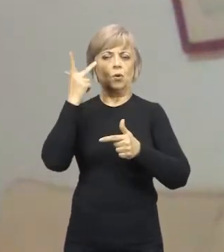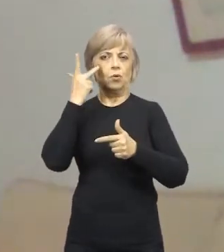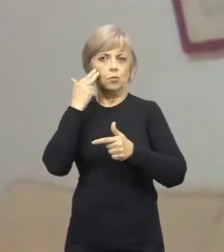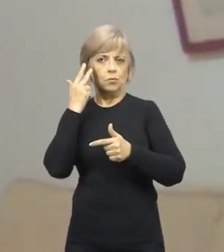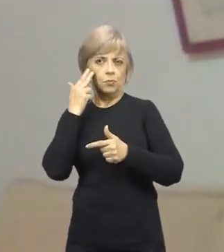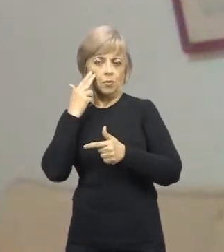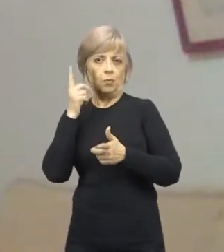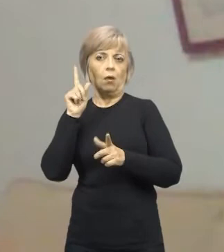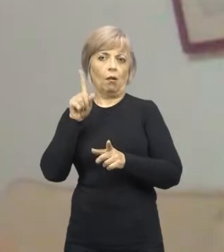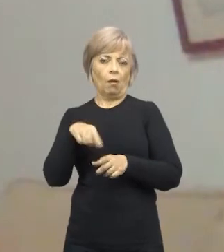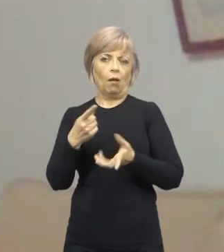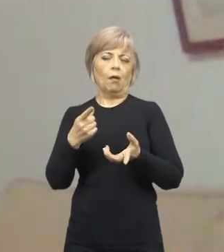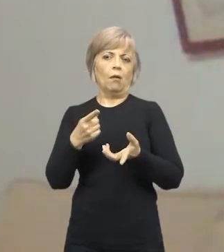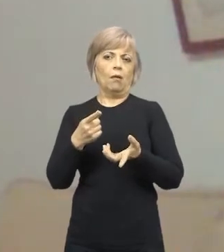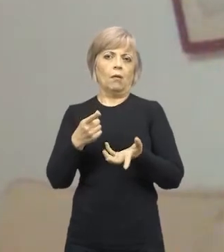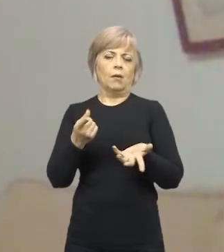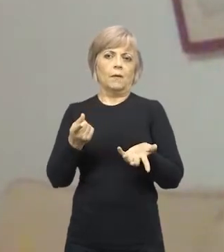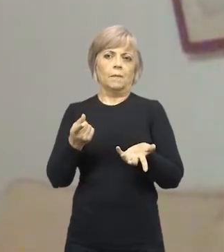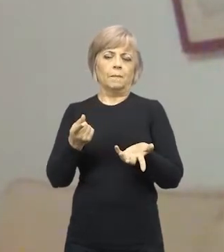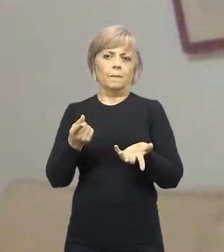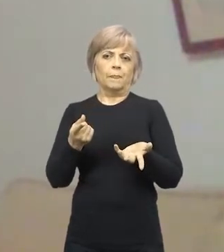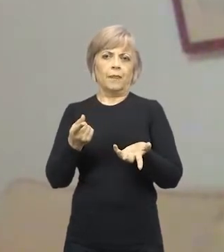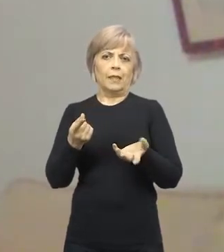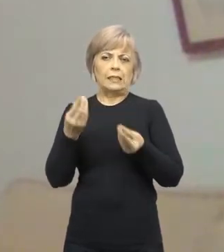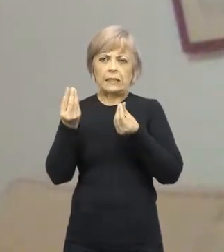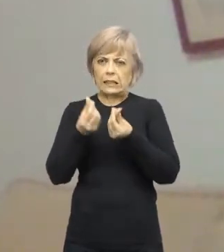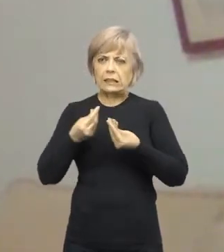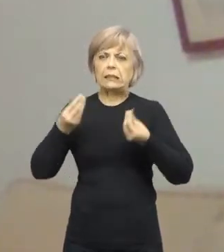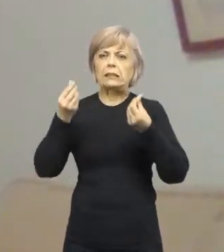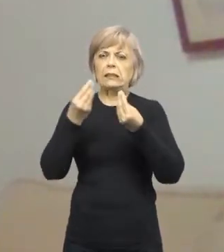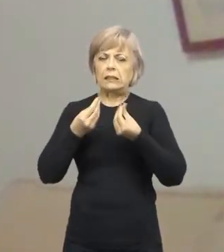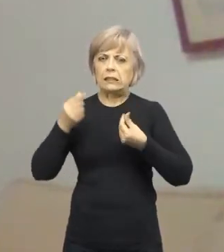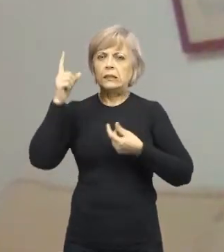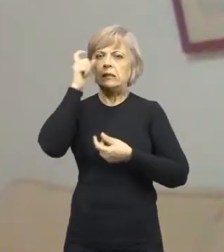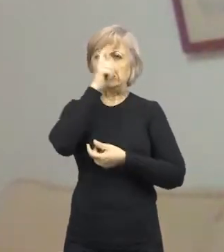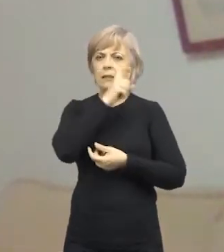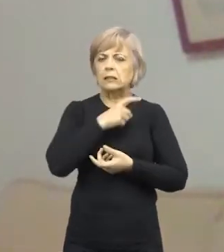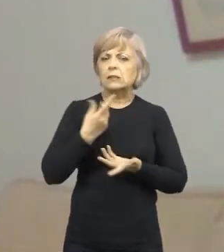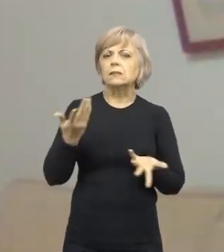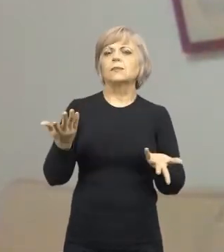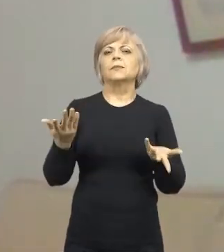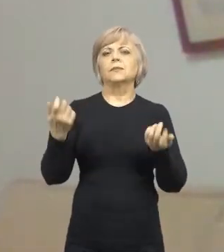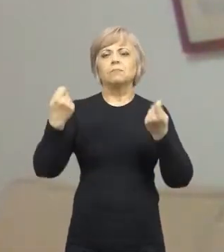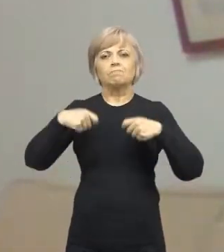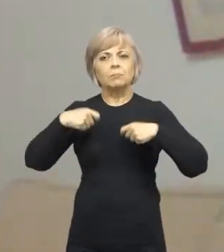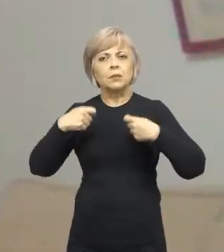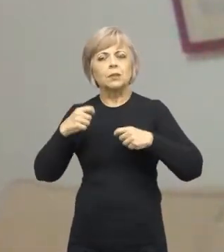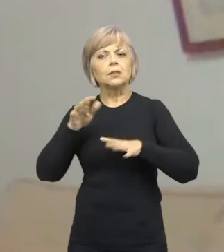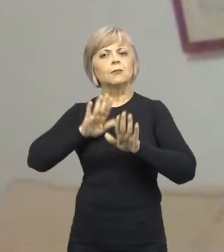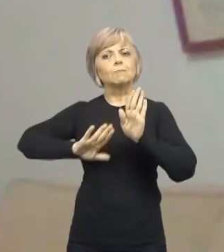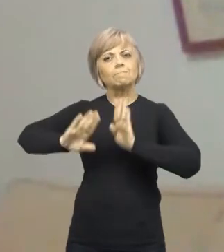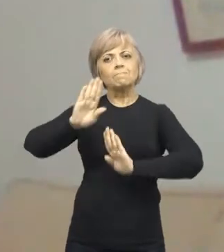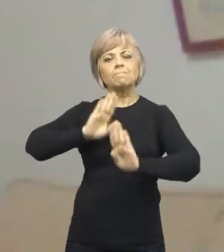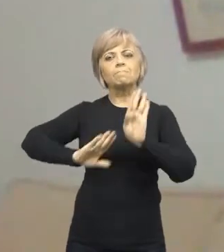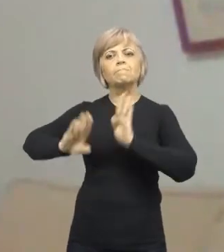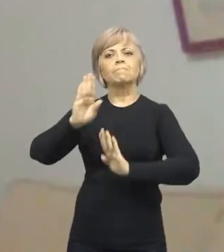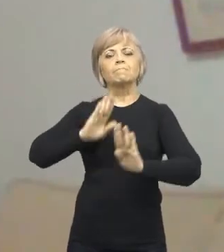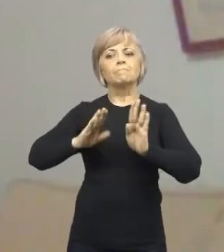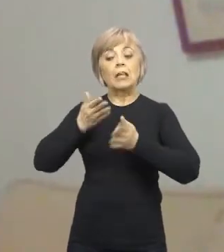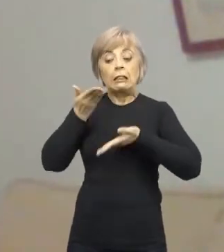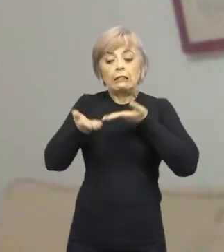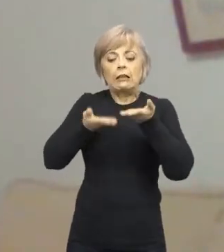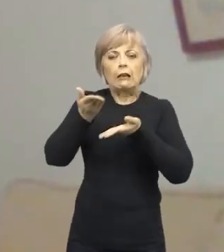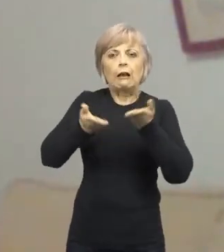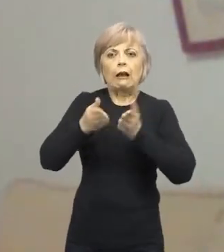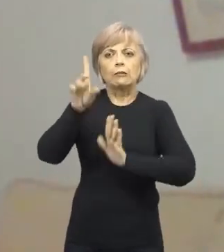são bastante sensíveis e são delicadas e são também, tratam também